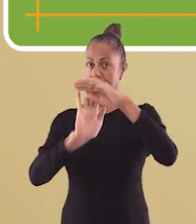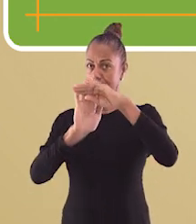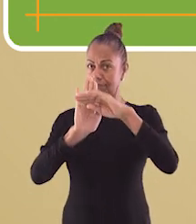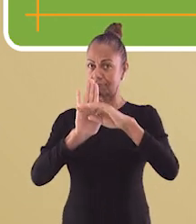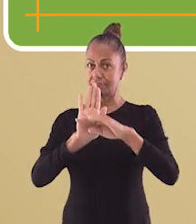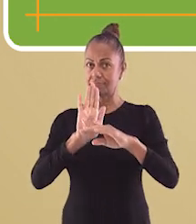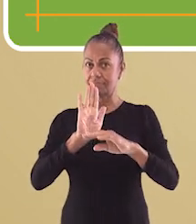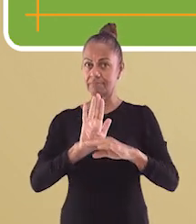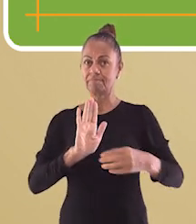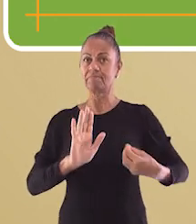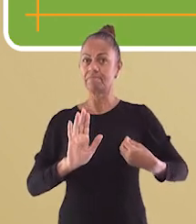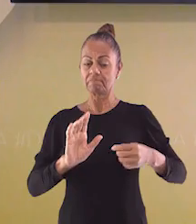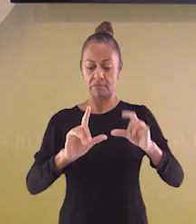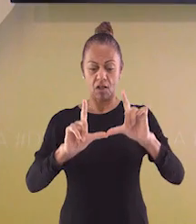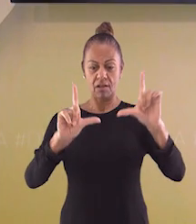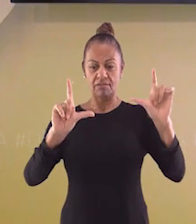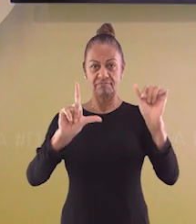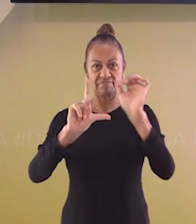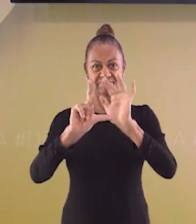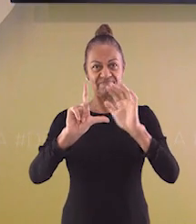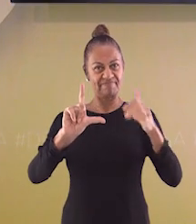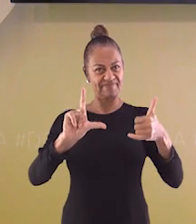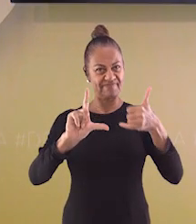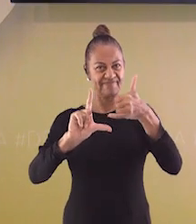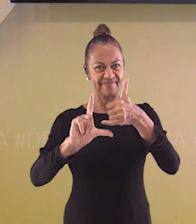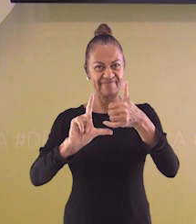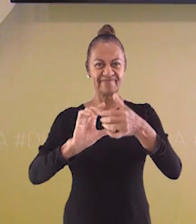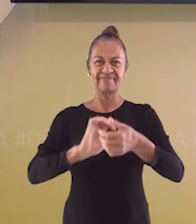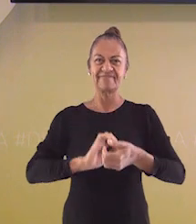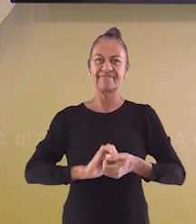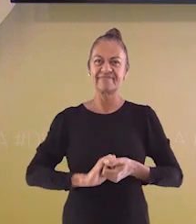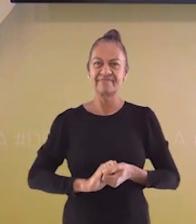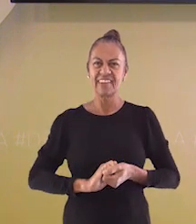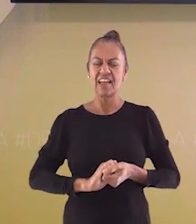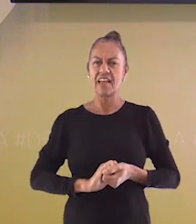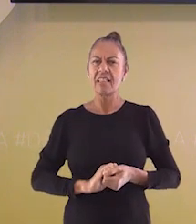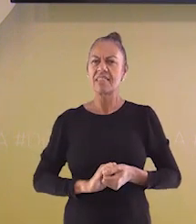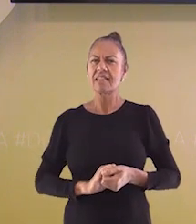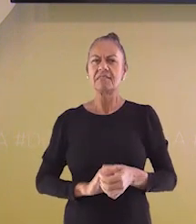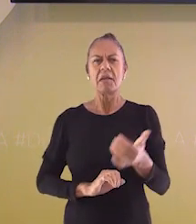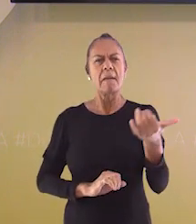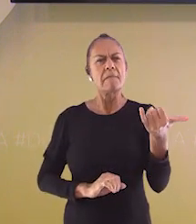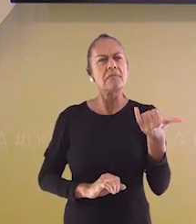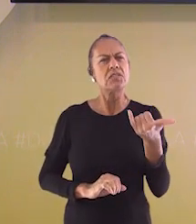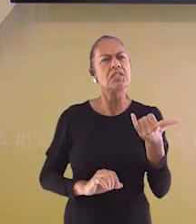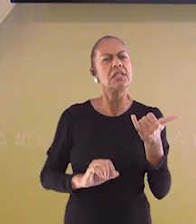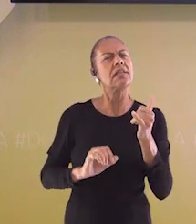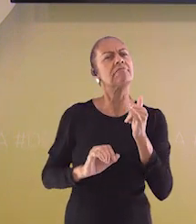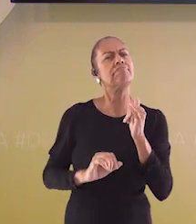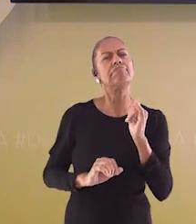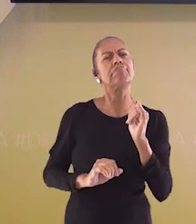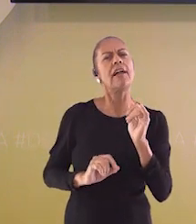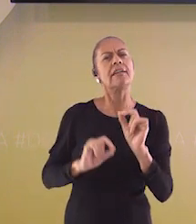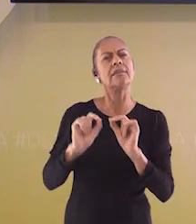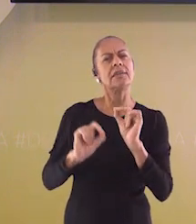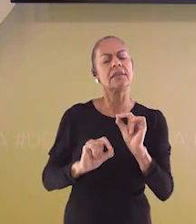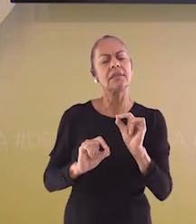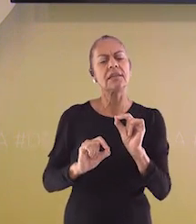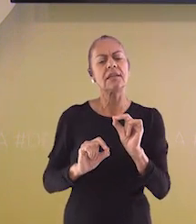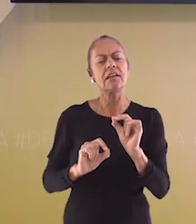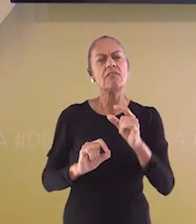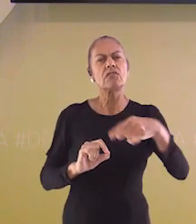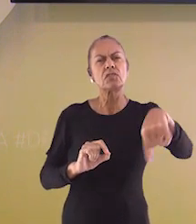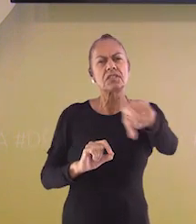Agora vamos começar. Me diz aí, na região em que você vive, né? Tem algum rio próximo,